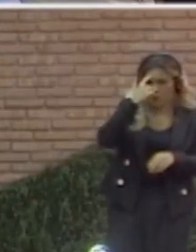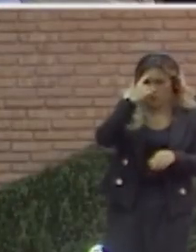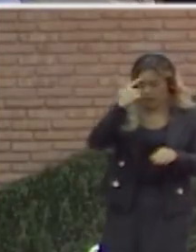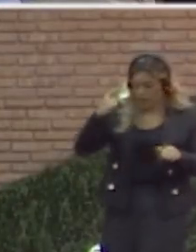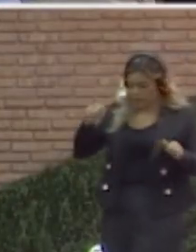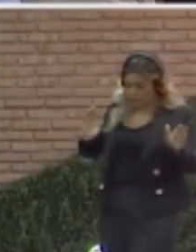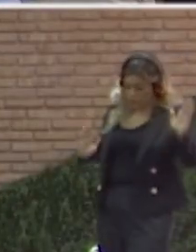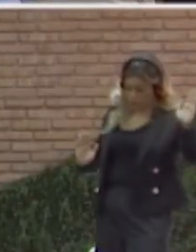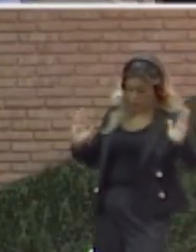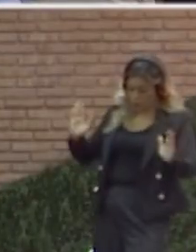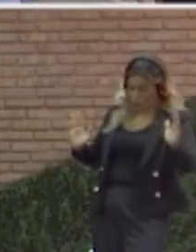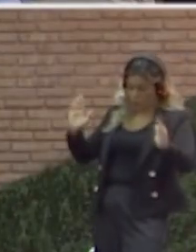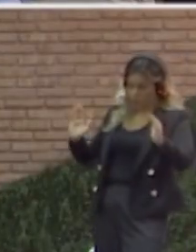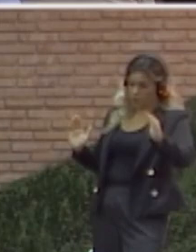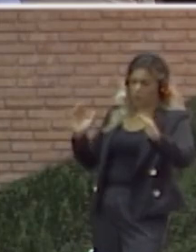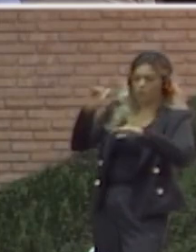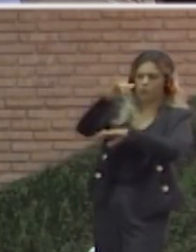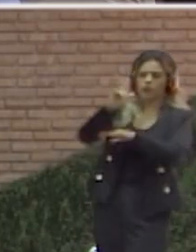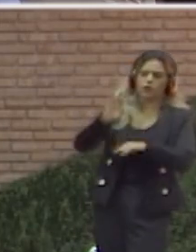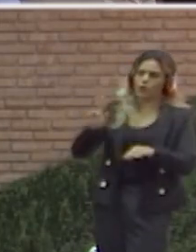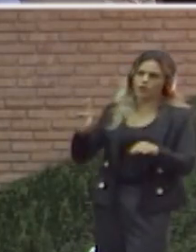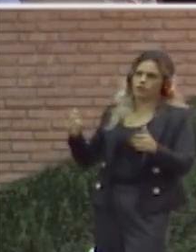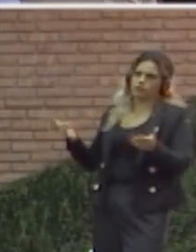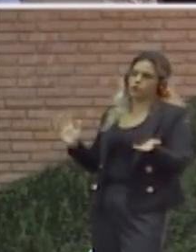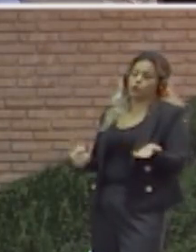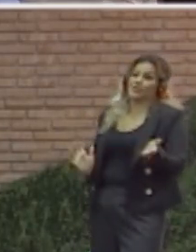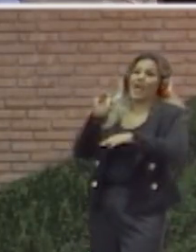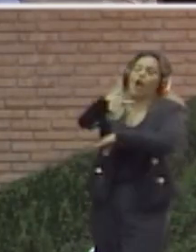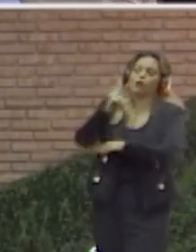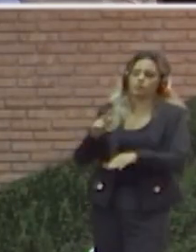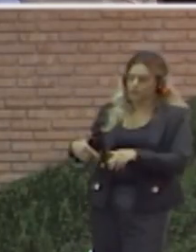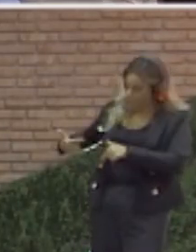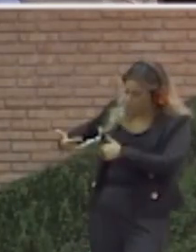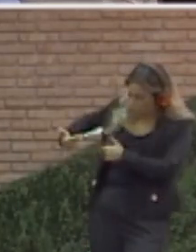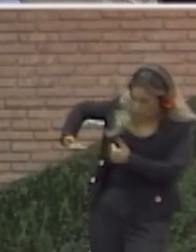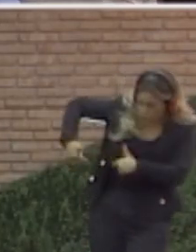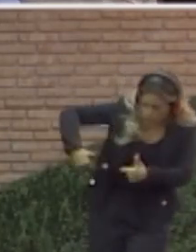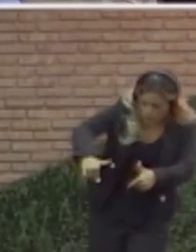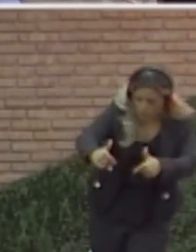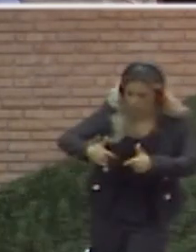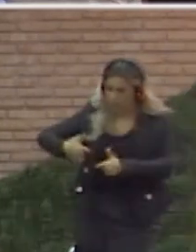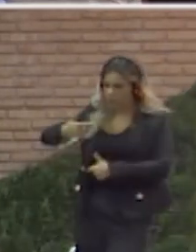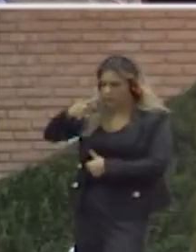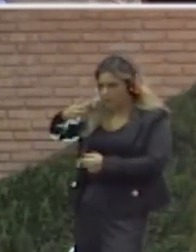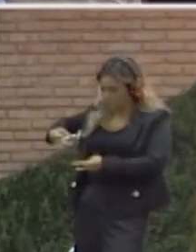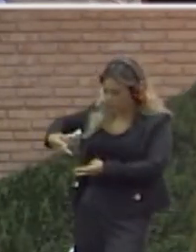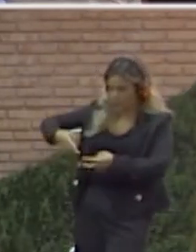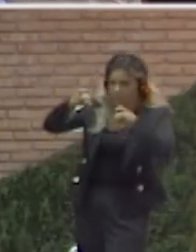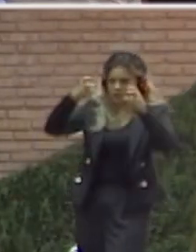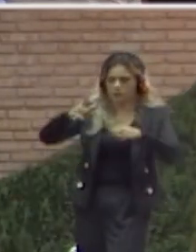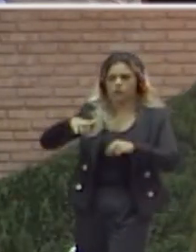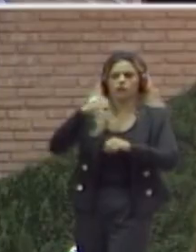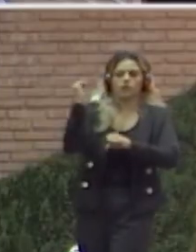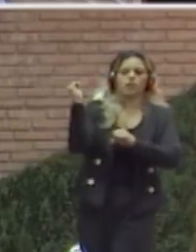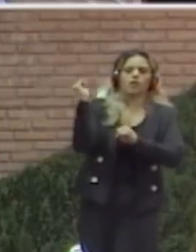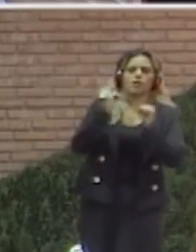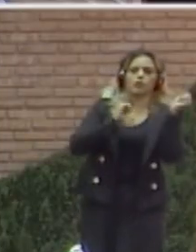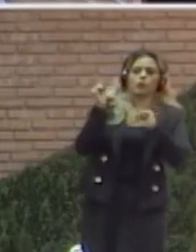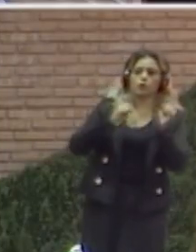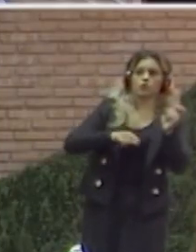daquele momento, não do salto, mas do trabalho, da percepção que teve naquele momento, de que a indústria